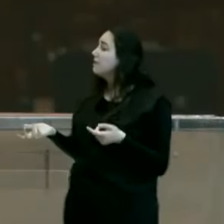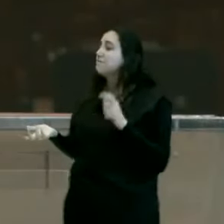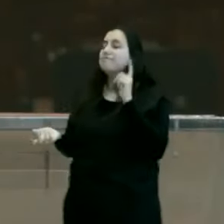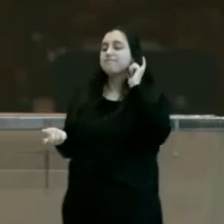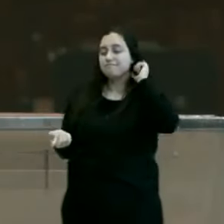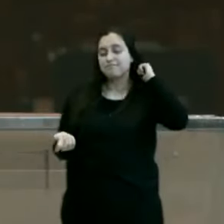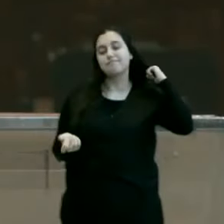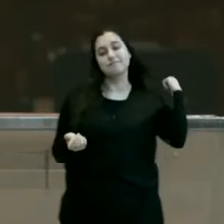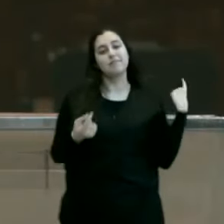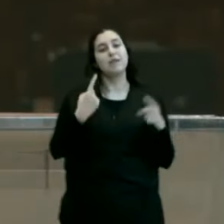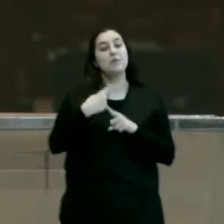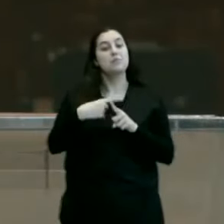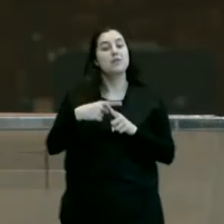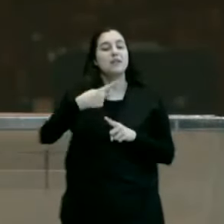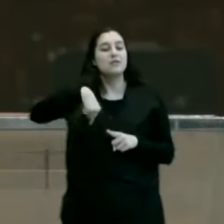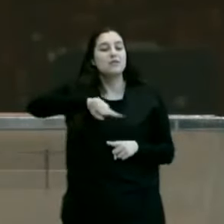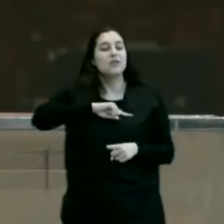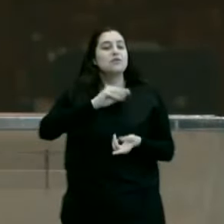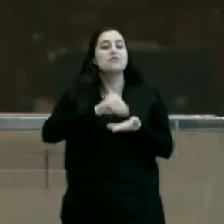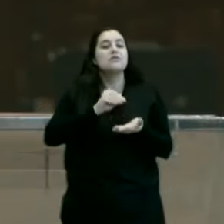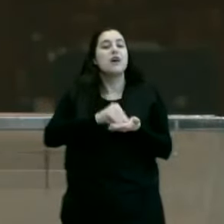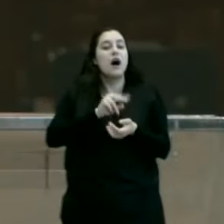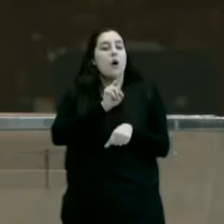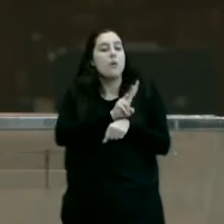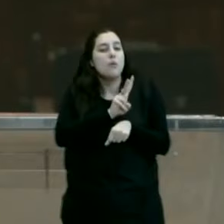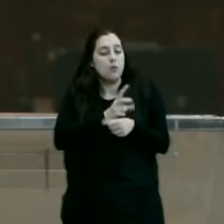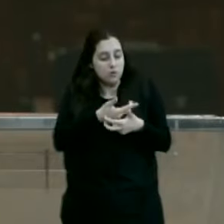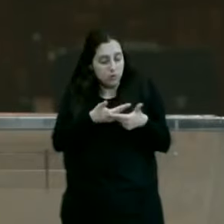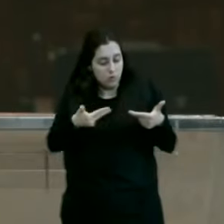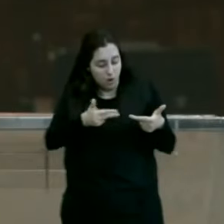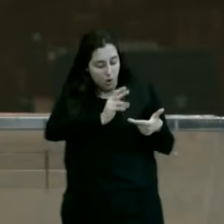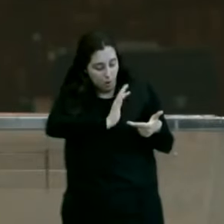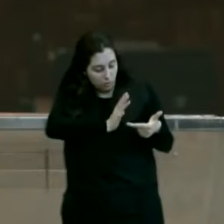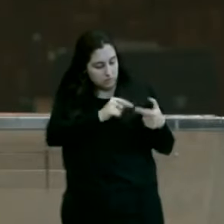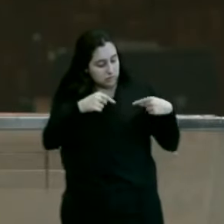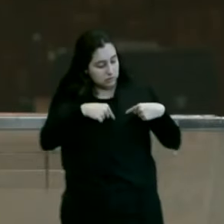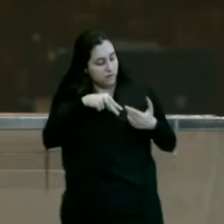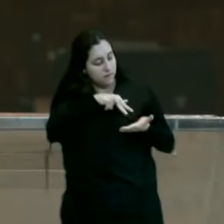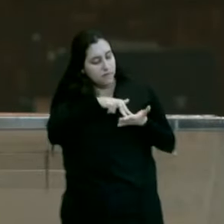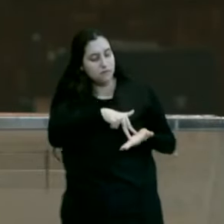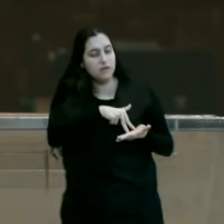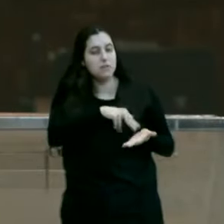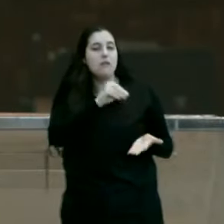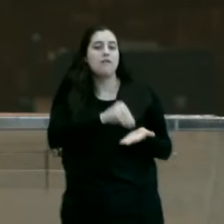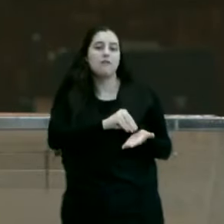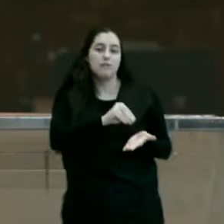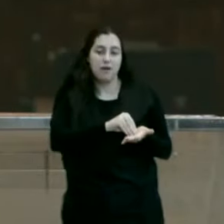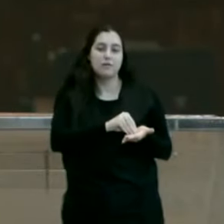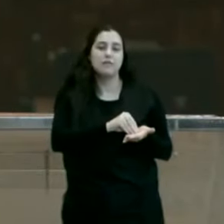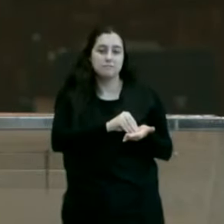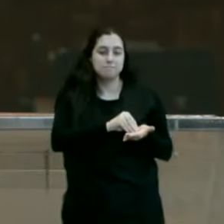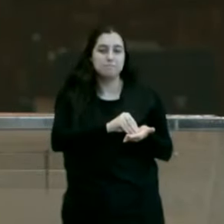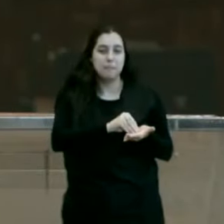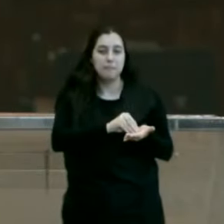não cuidamos do fogo de Deus no nosso coração. E